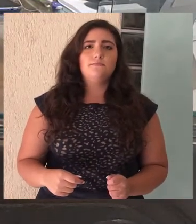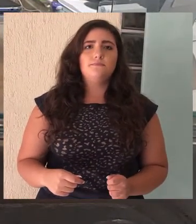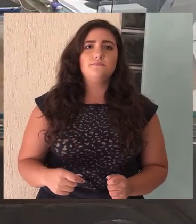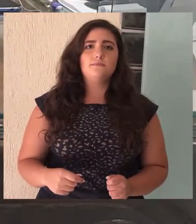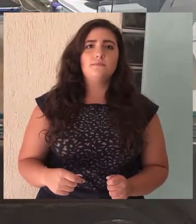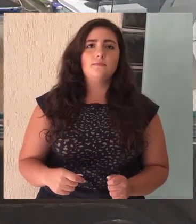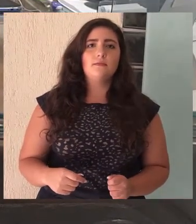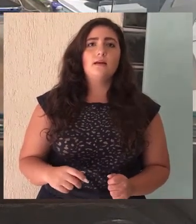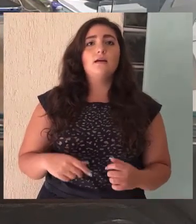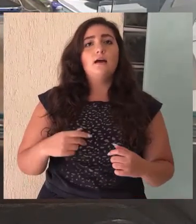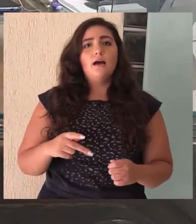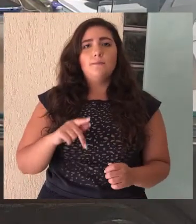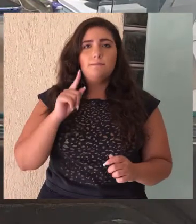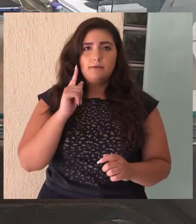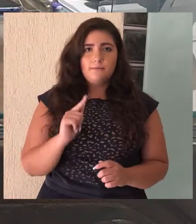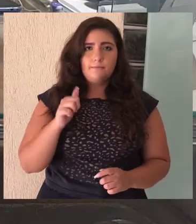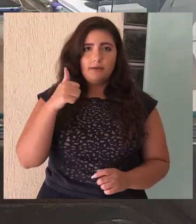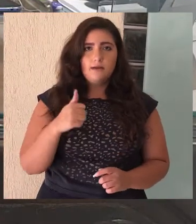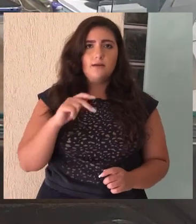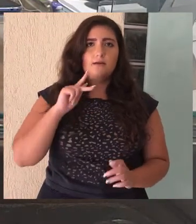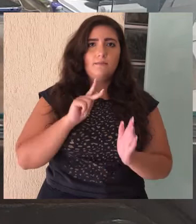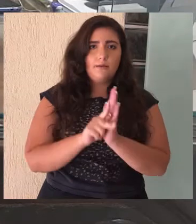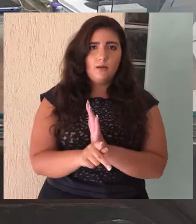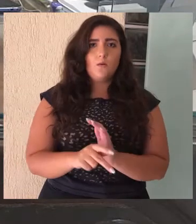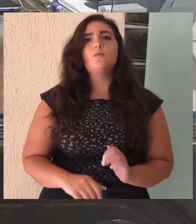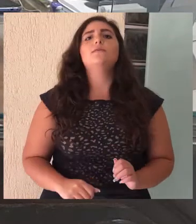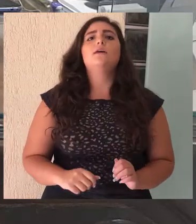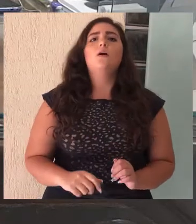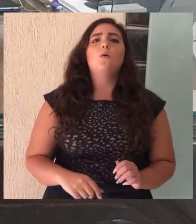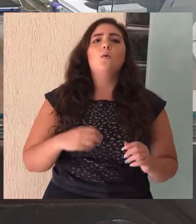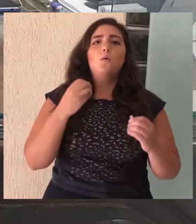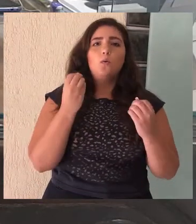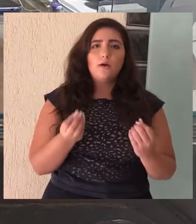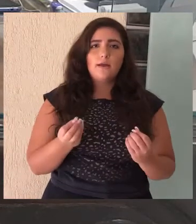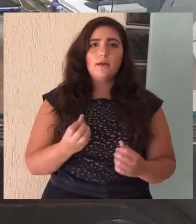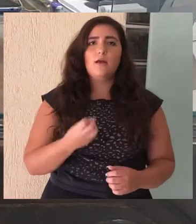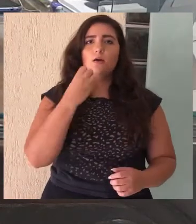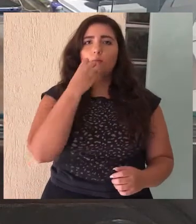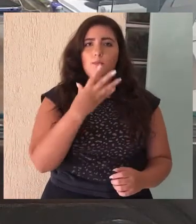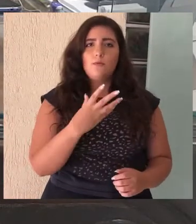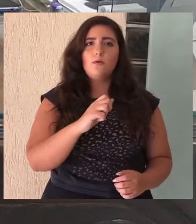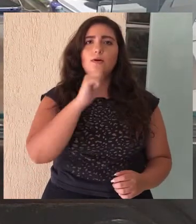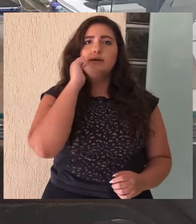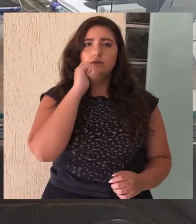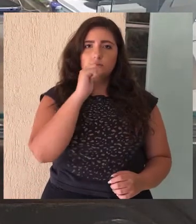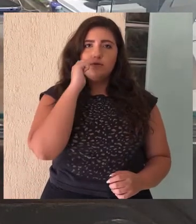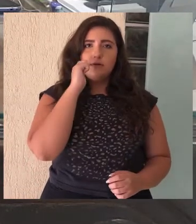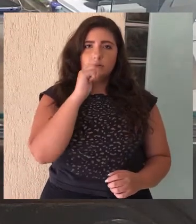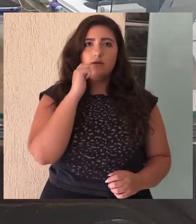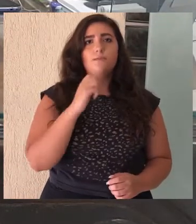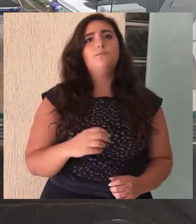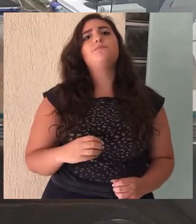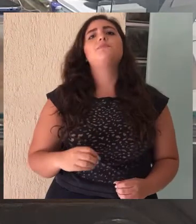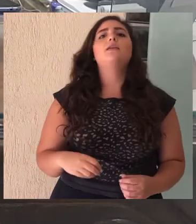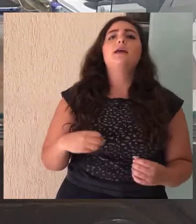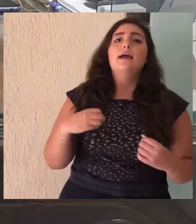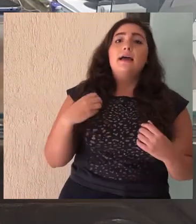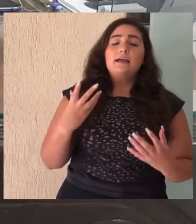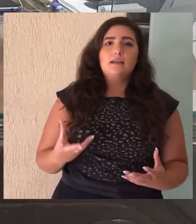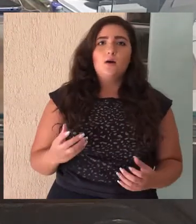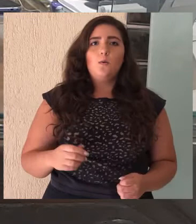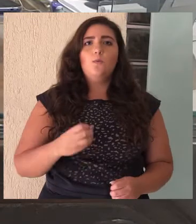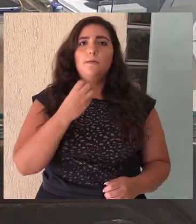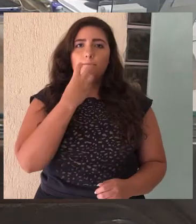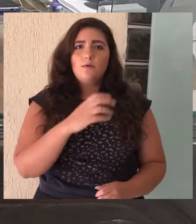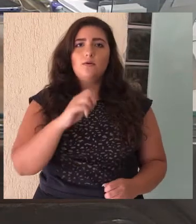possível. Então, a primeira pergunta, o primeiro questionamento é: o que seria uma boa higiene bucal? Então, para se realizar